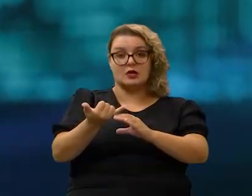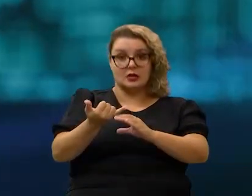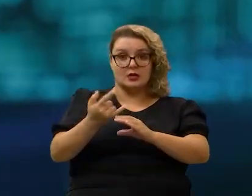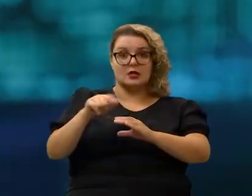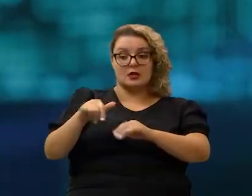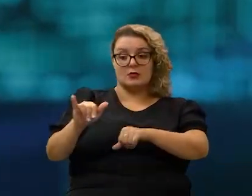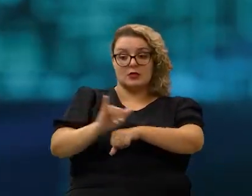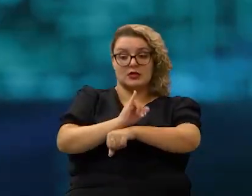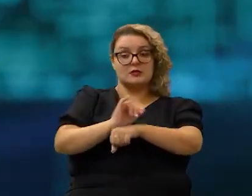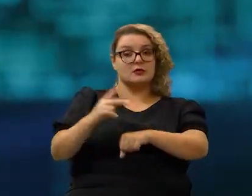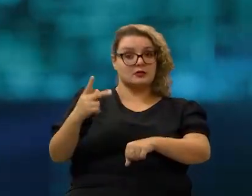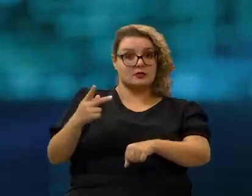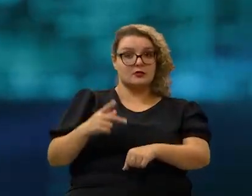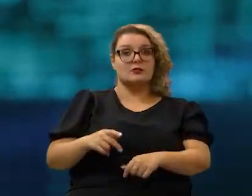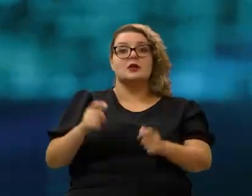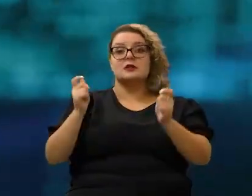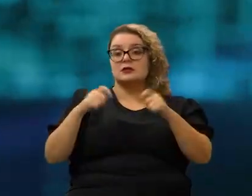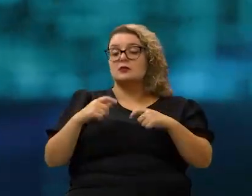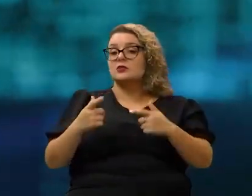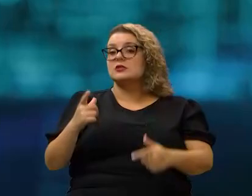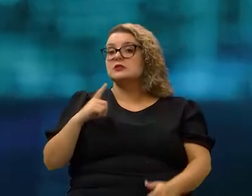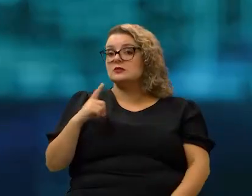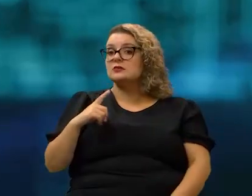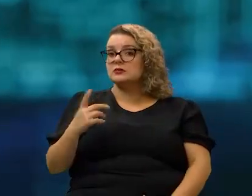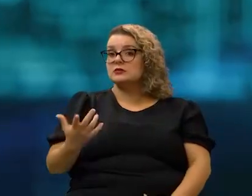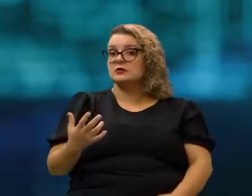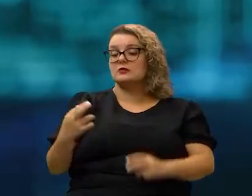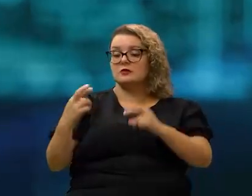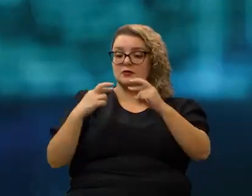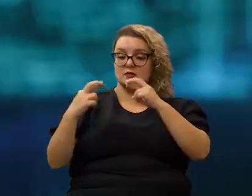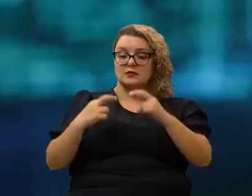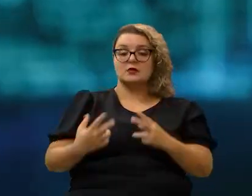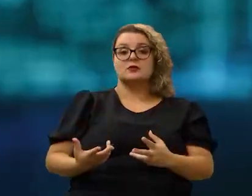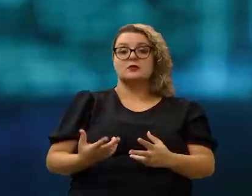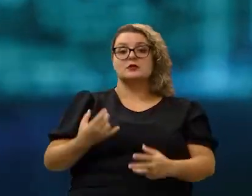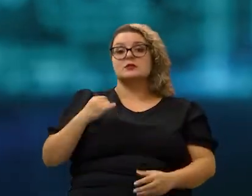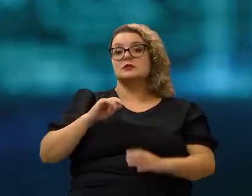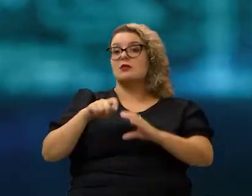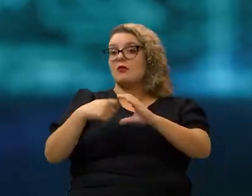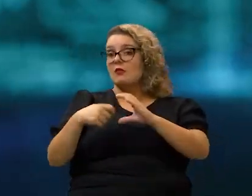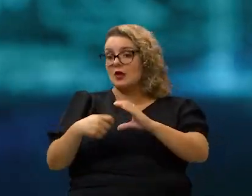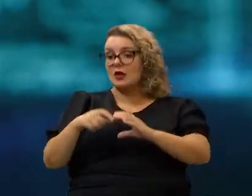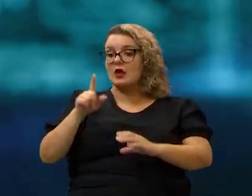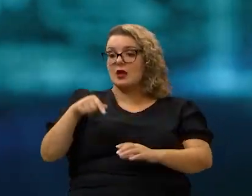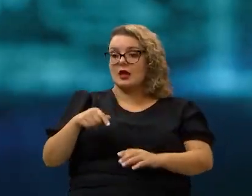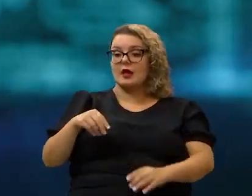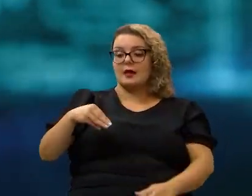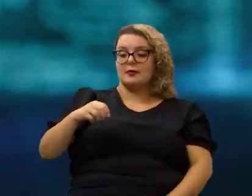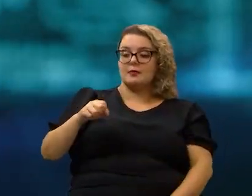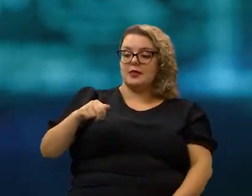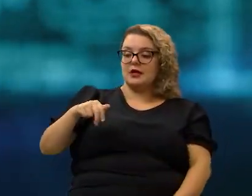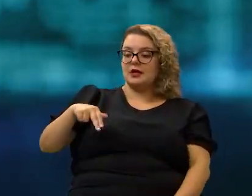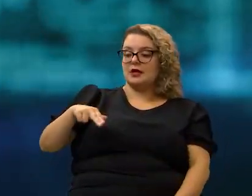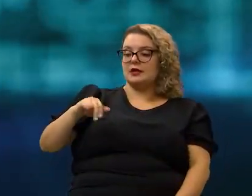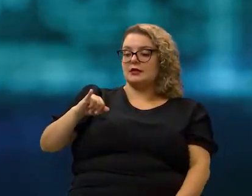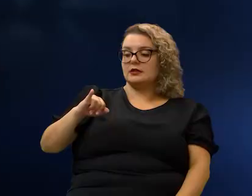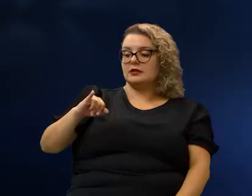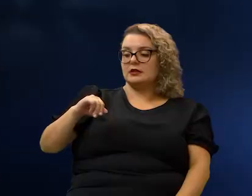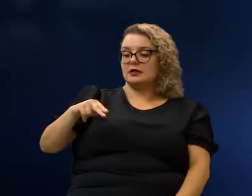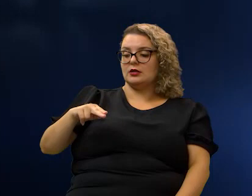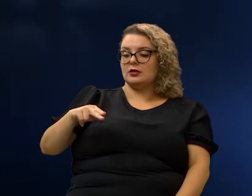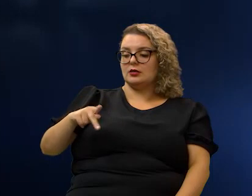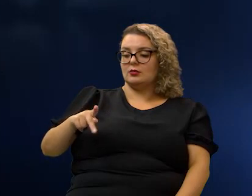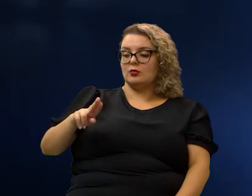ferramenta deles, vai ser possível verificar se o vídeo é manipulado ou se o vídeo é